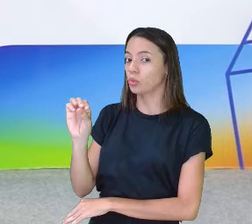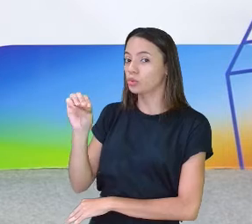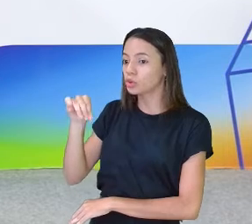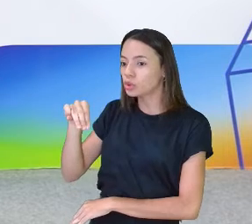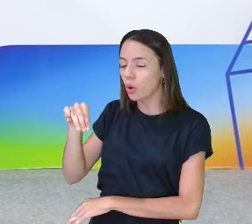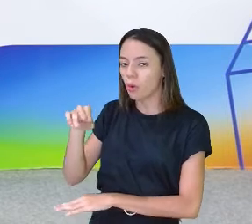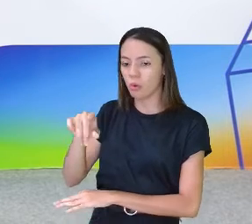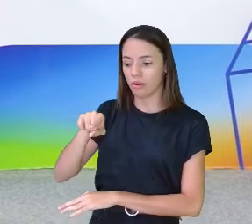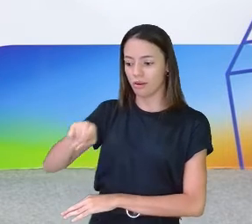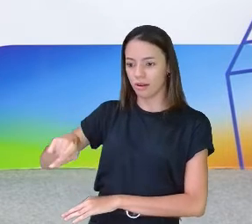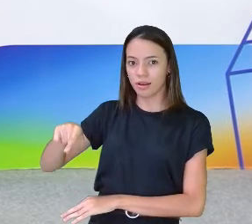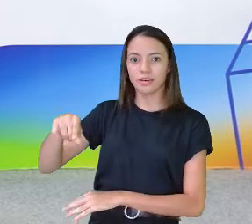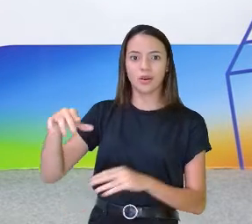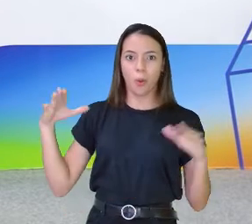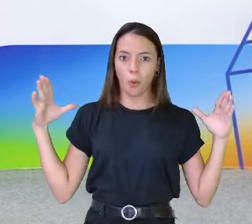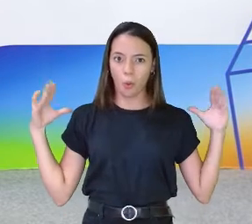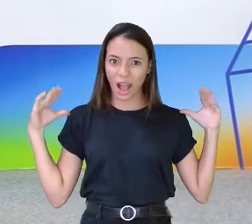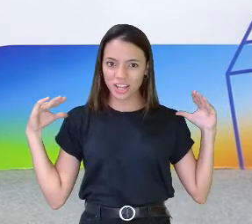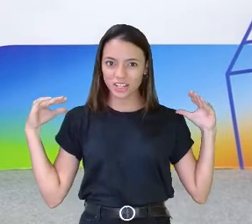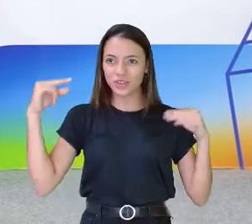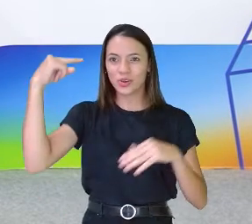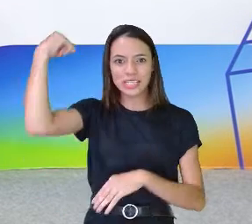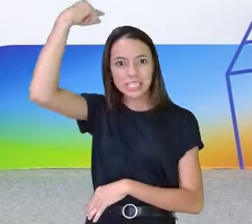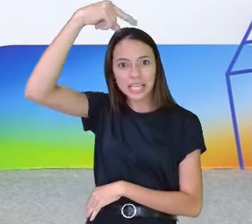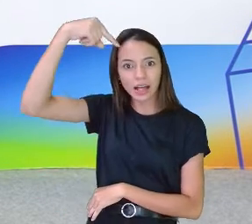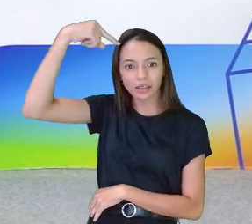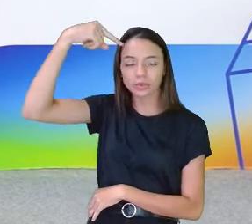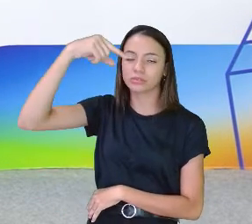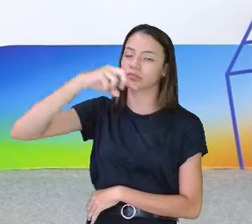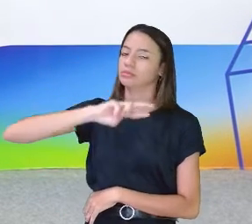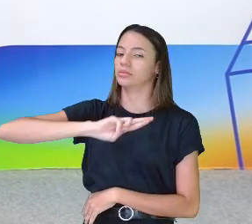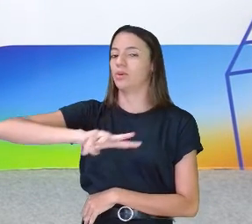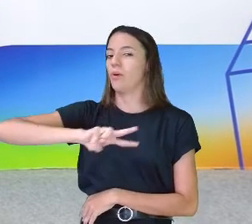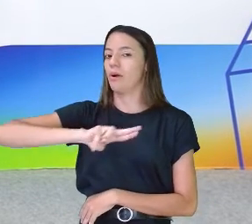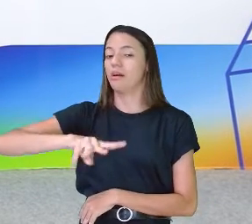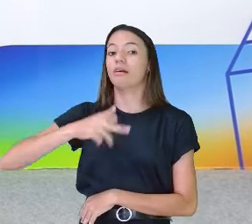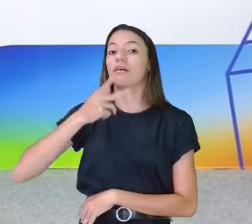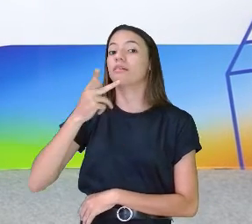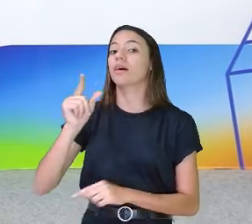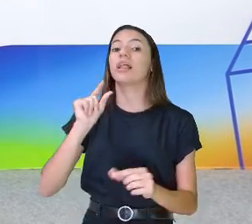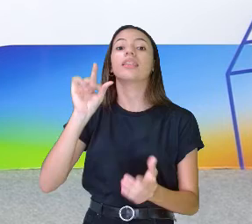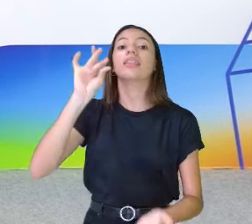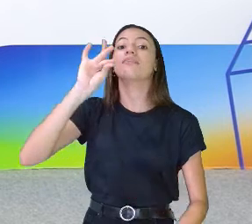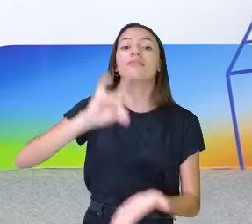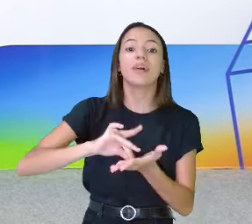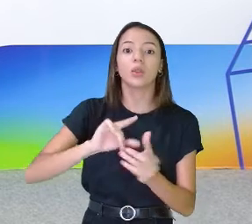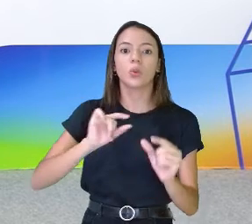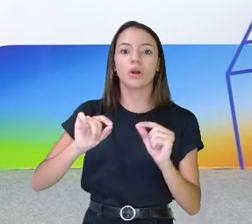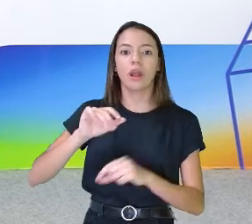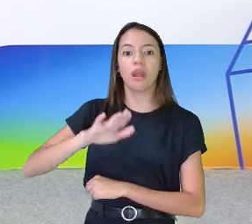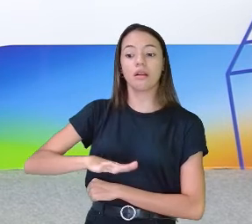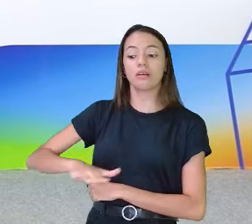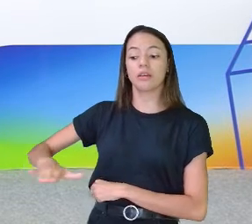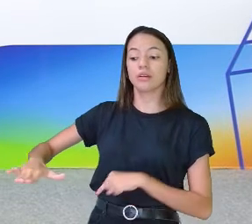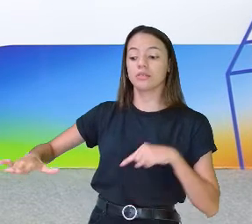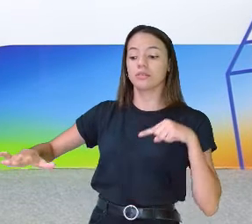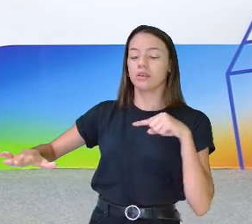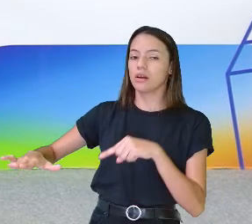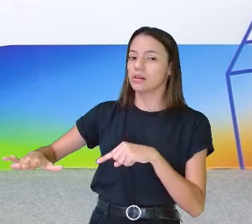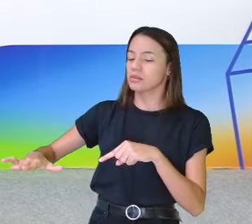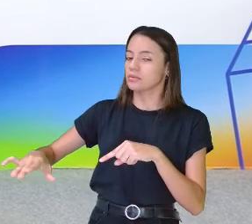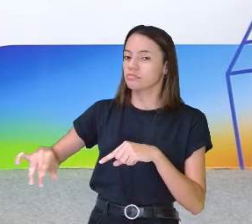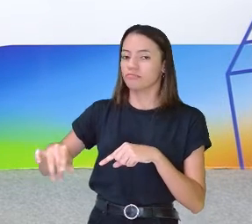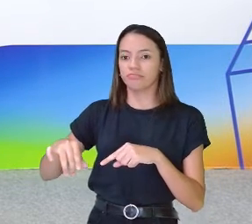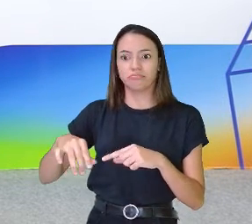chamar o menino de anjo, a menina de santo, você não quer. Você quer dizer que a pessoa, que a criança é o